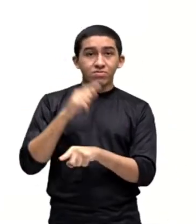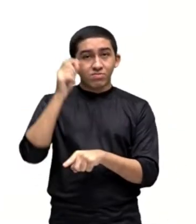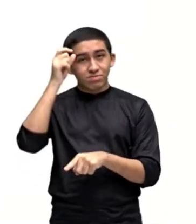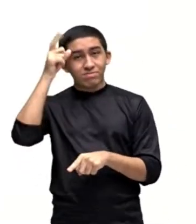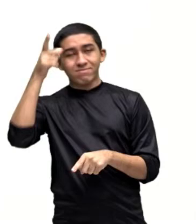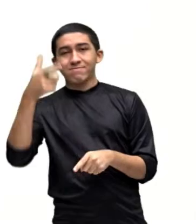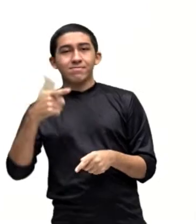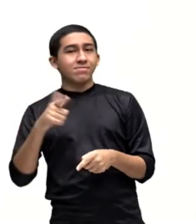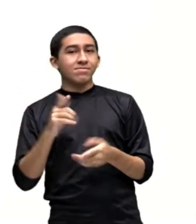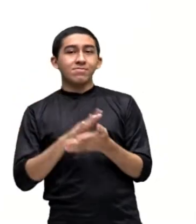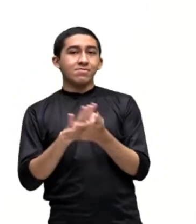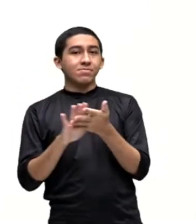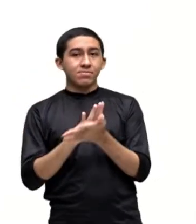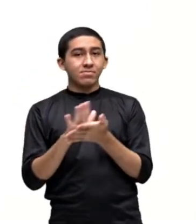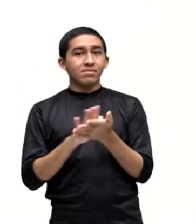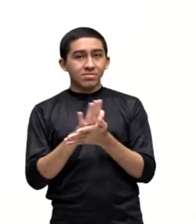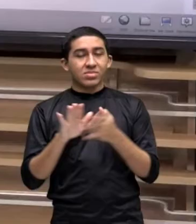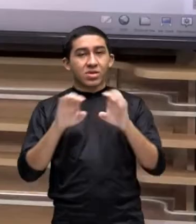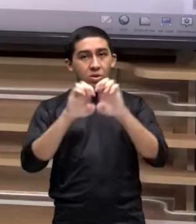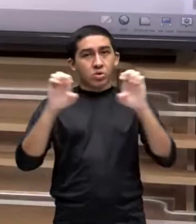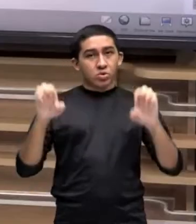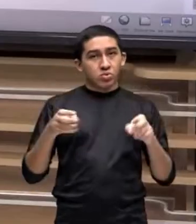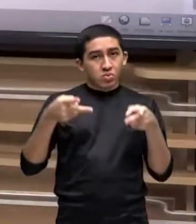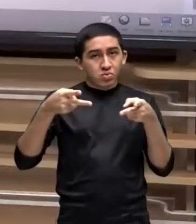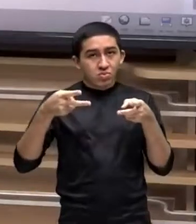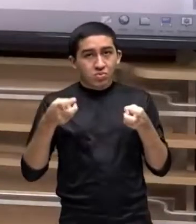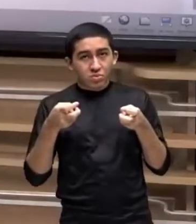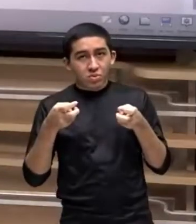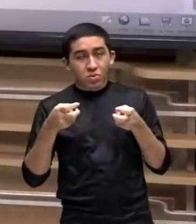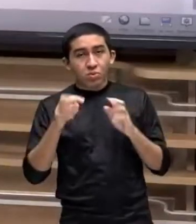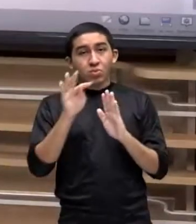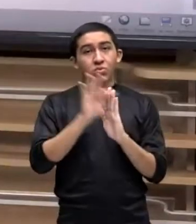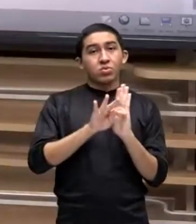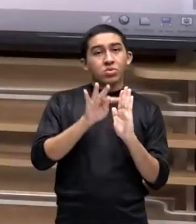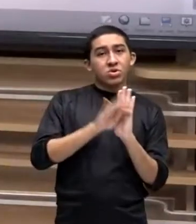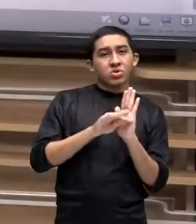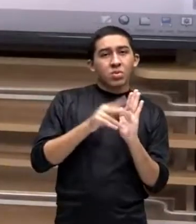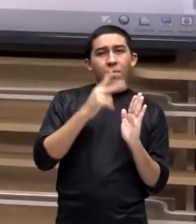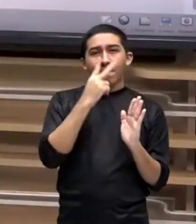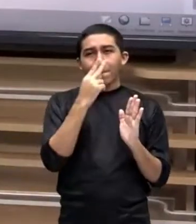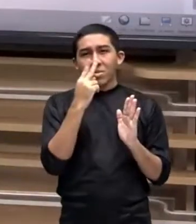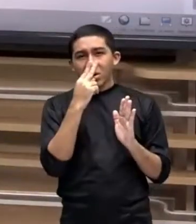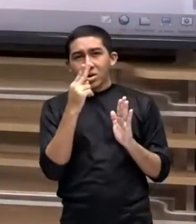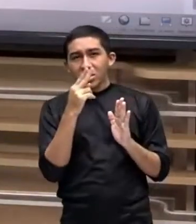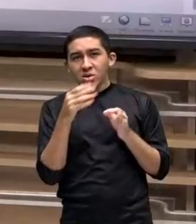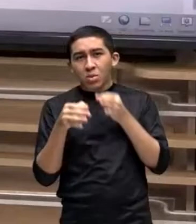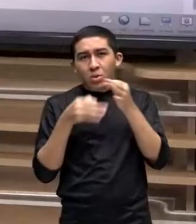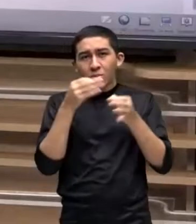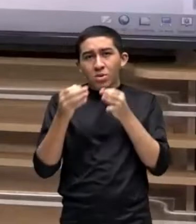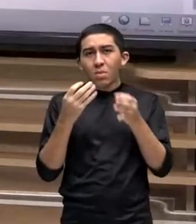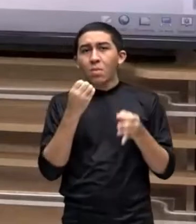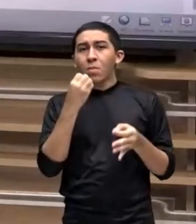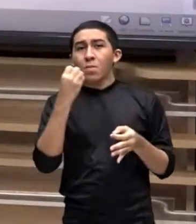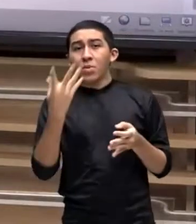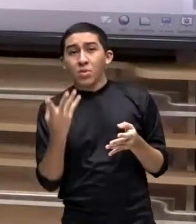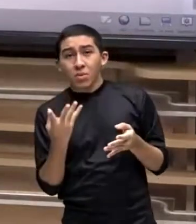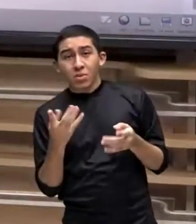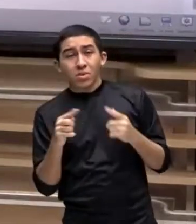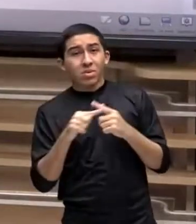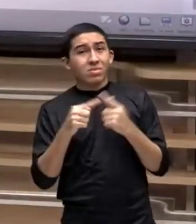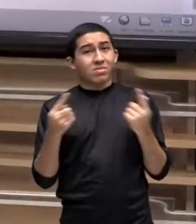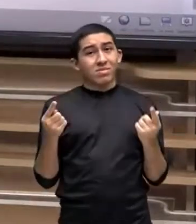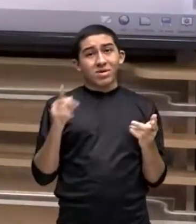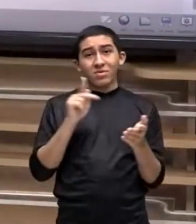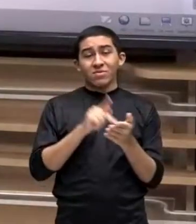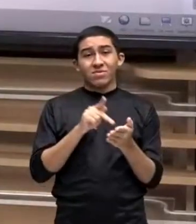aí nesse processo de construção, em que o texto parece que vai elogiar, parece que quer significar uma coisa, mas na